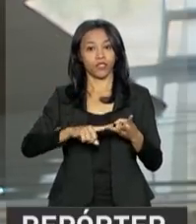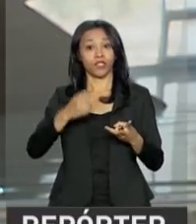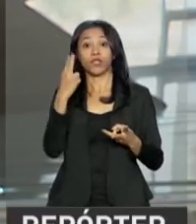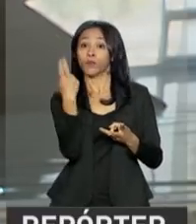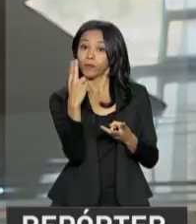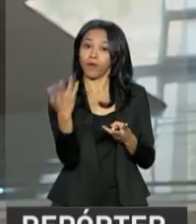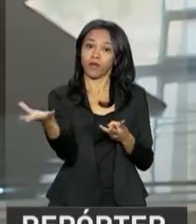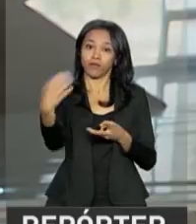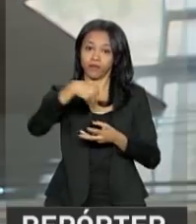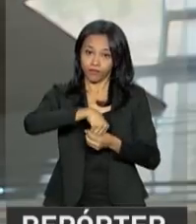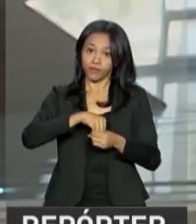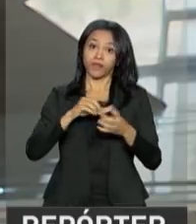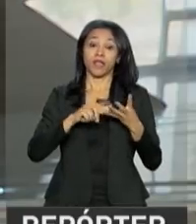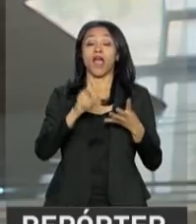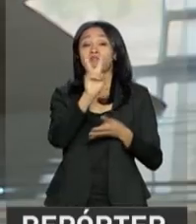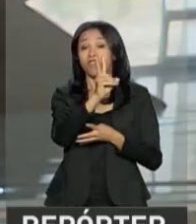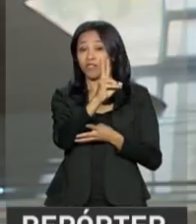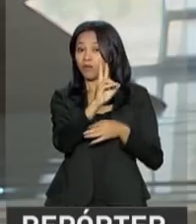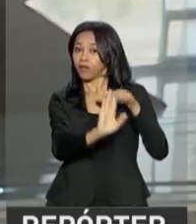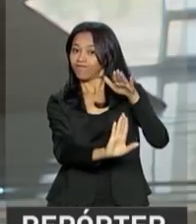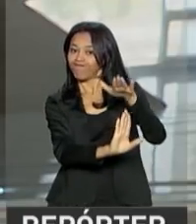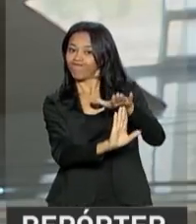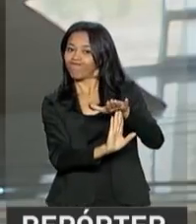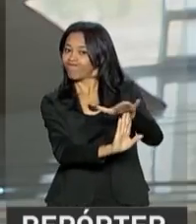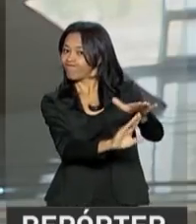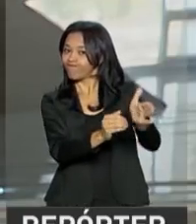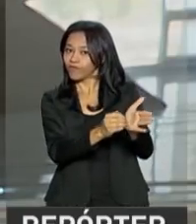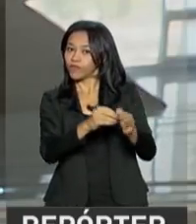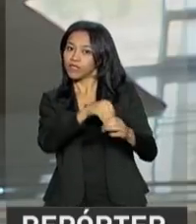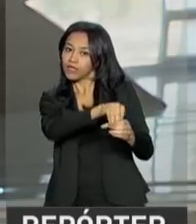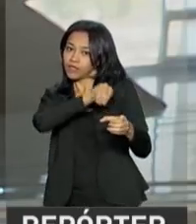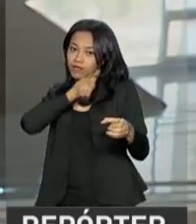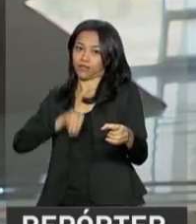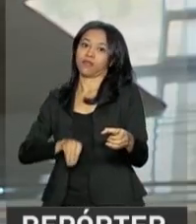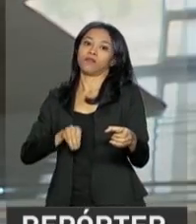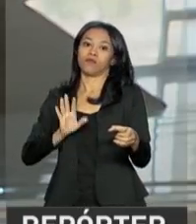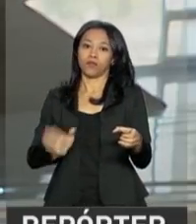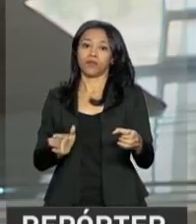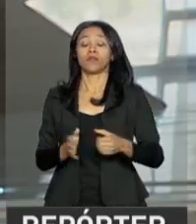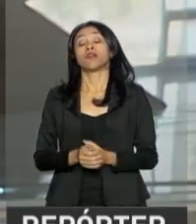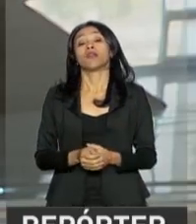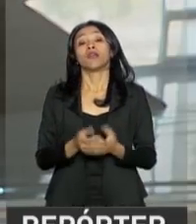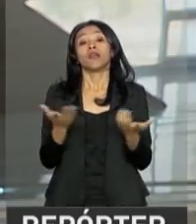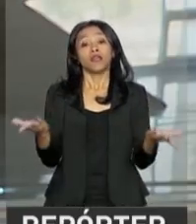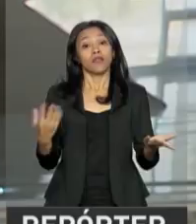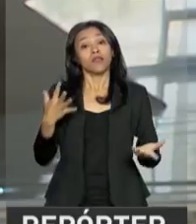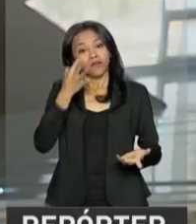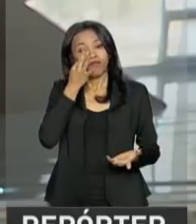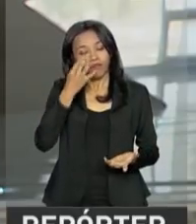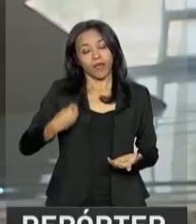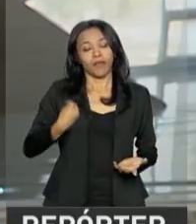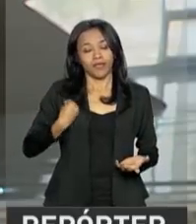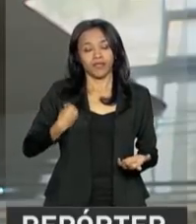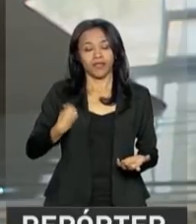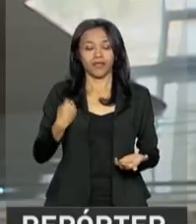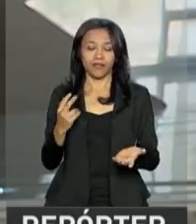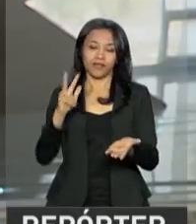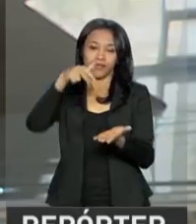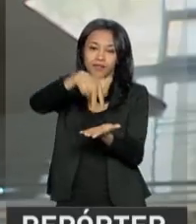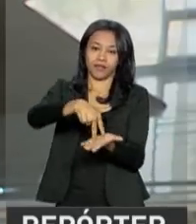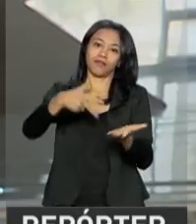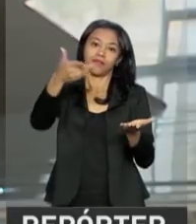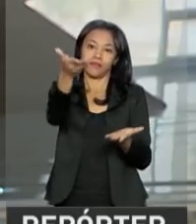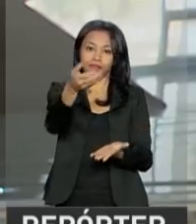uruguai a venezuela está suspensa ea repórter luana carne já está em assunção e tem mais detalhes sobre